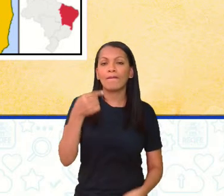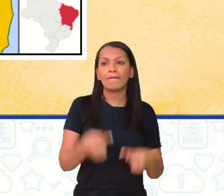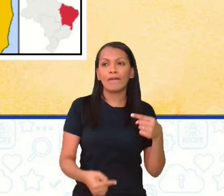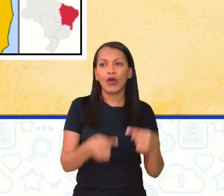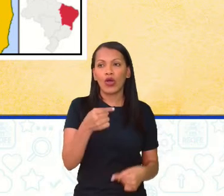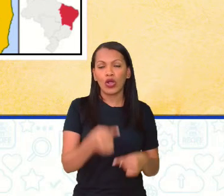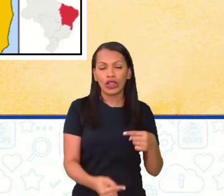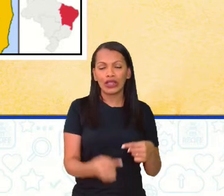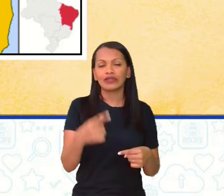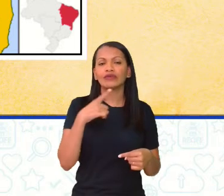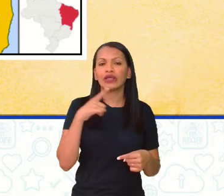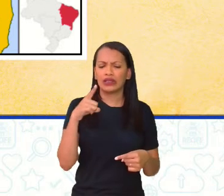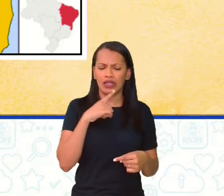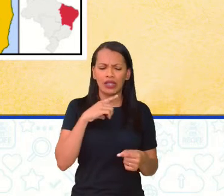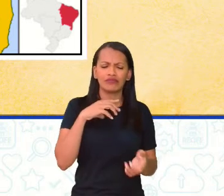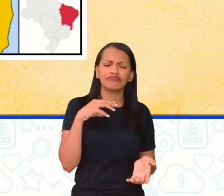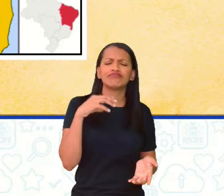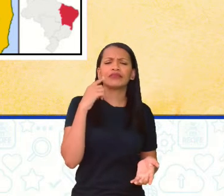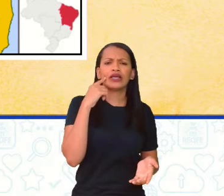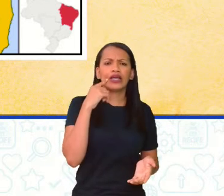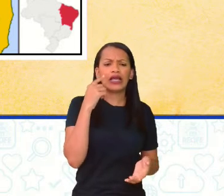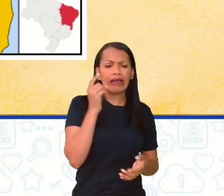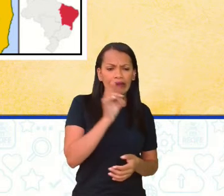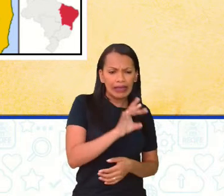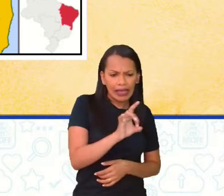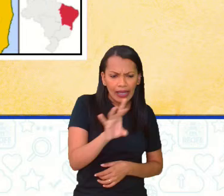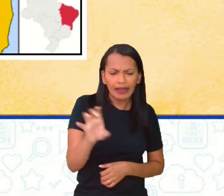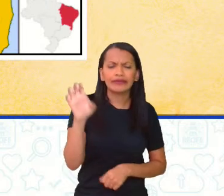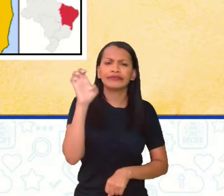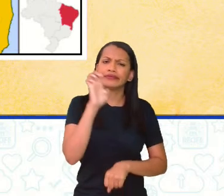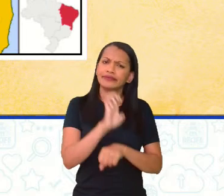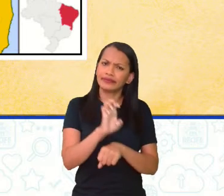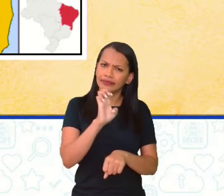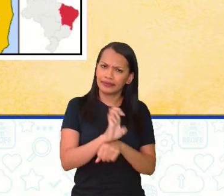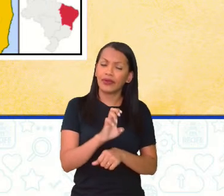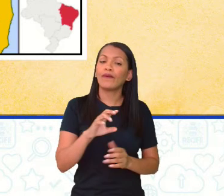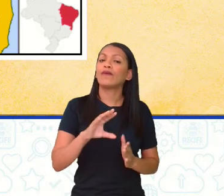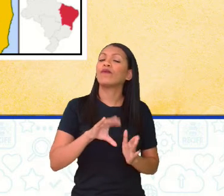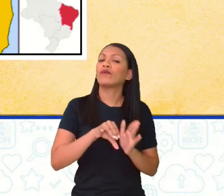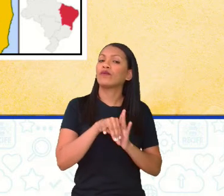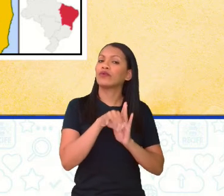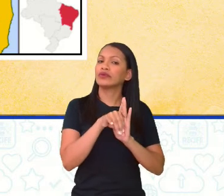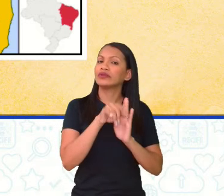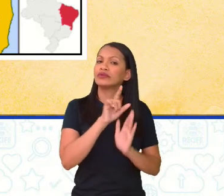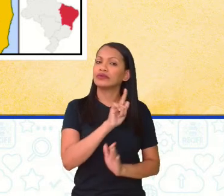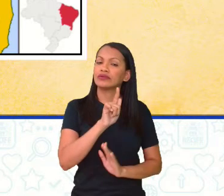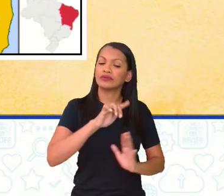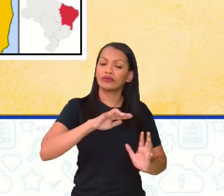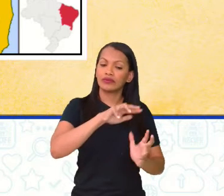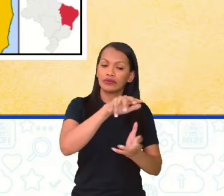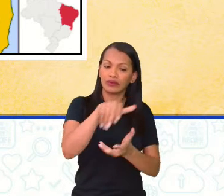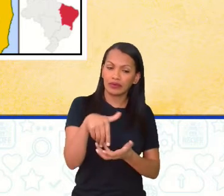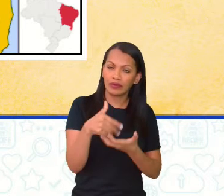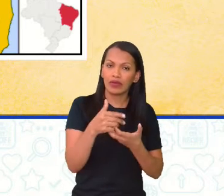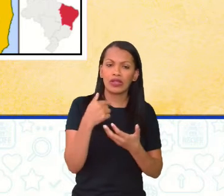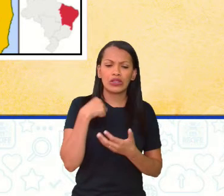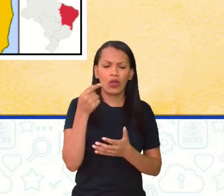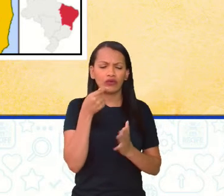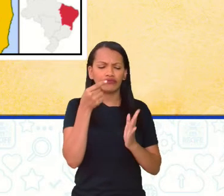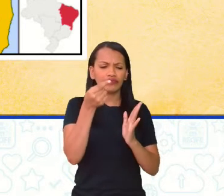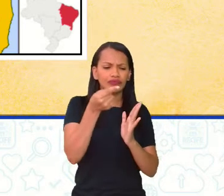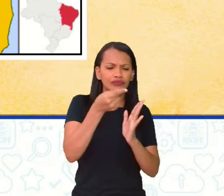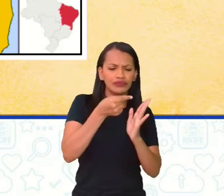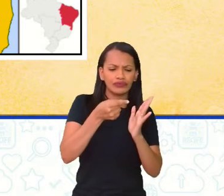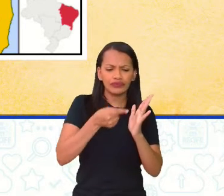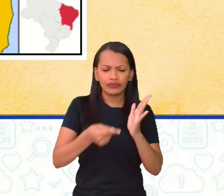aí os territórios de cada estado. Quando a gente fala território, aquele conceitozinho da geografia, marcados pelo homem, né? A gente que vai